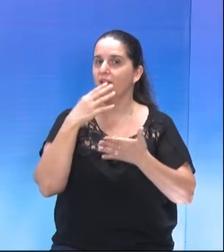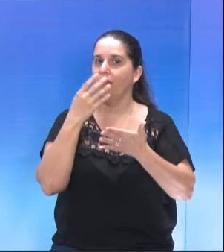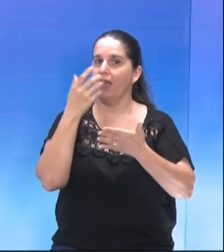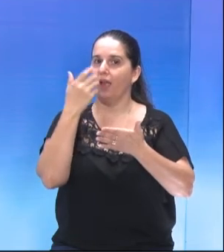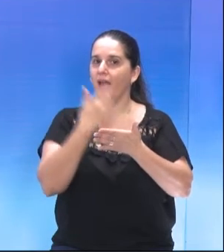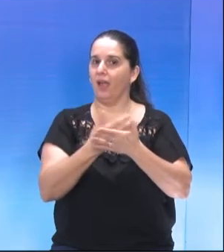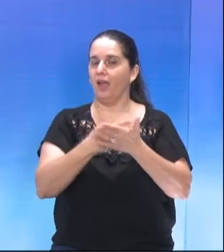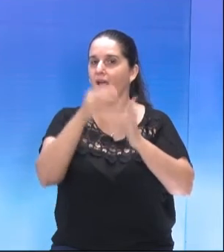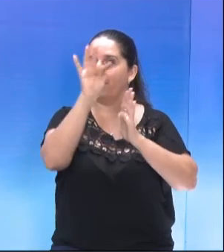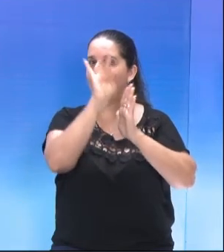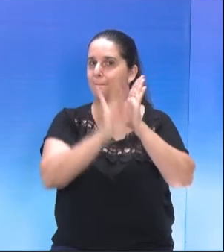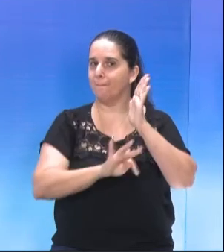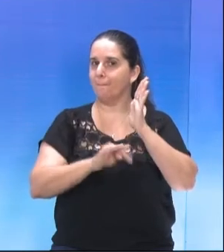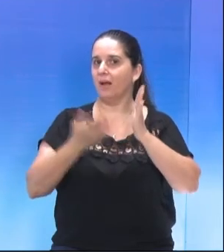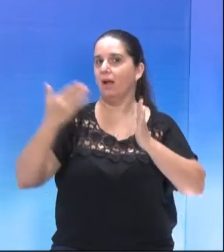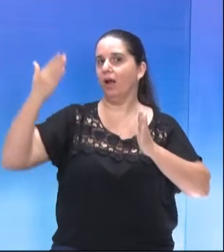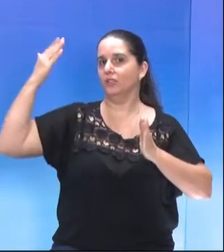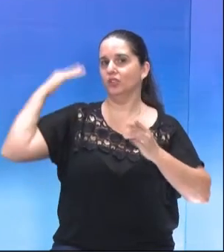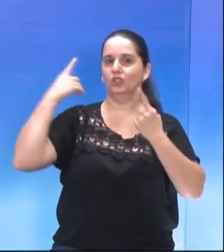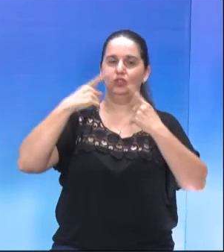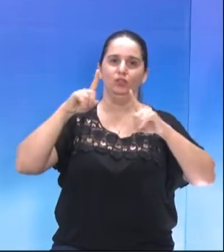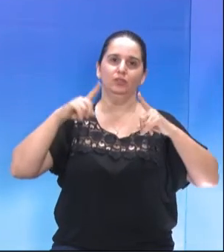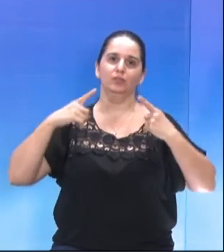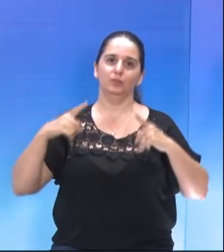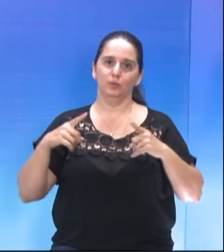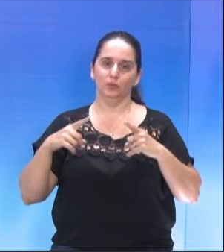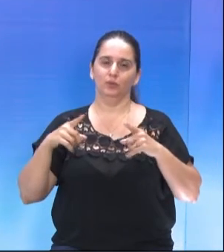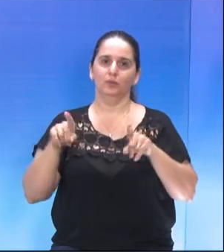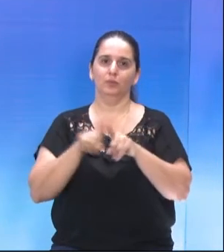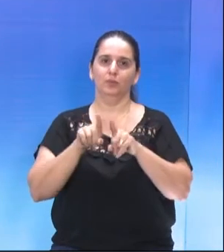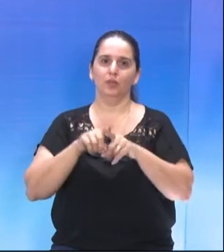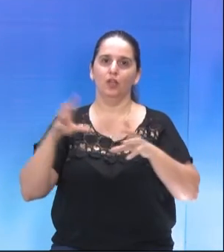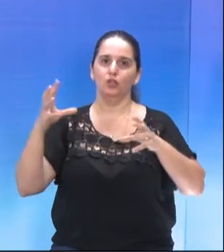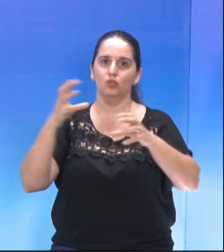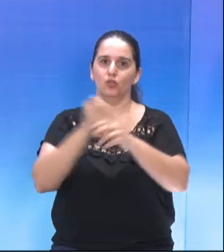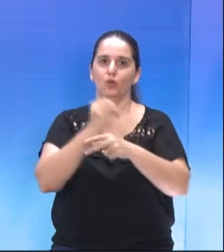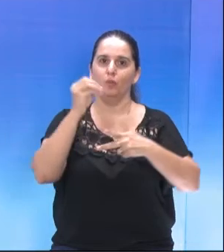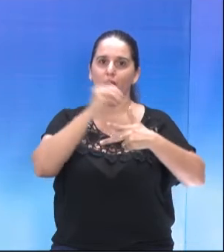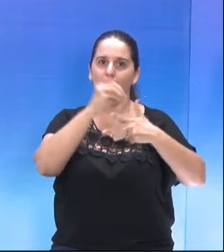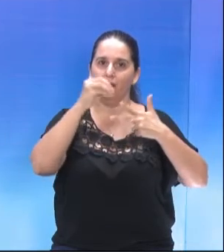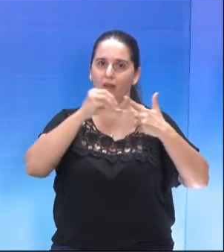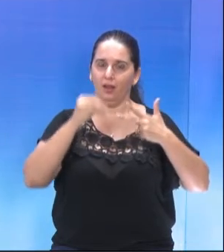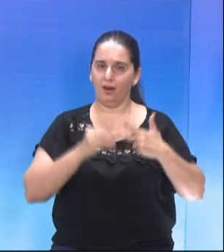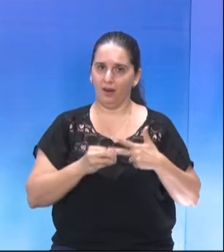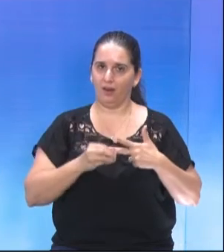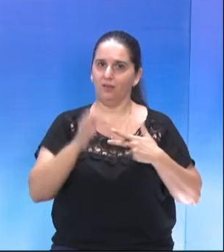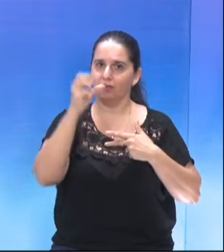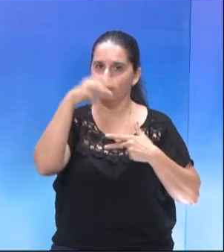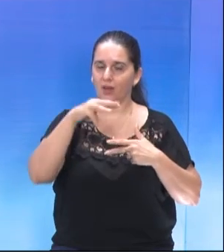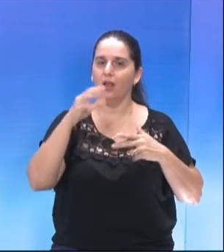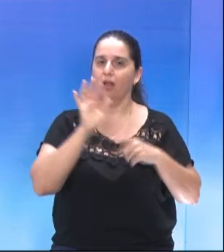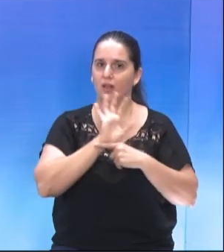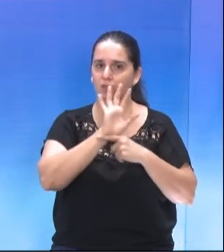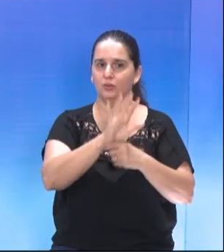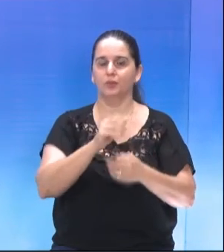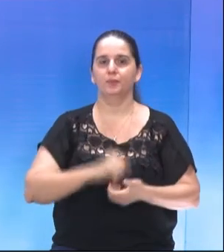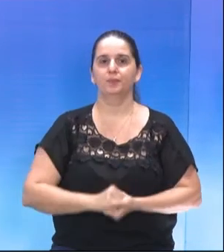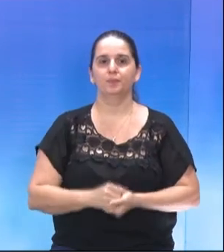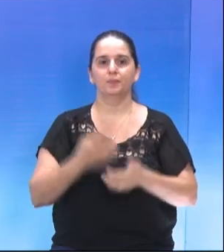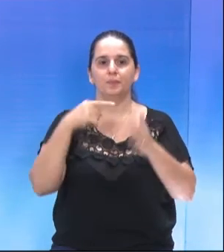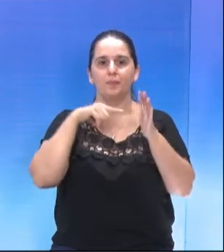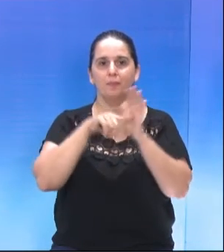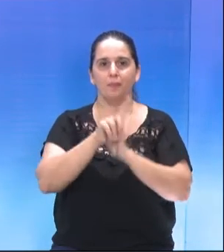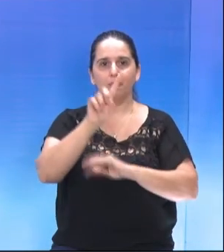também. Isso vale e vai ajudar na pontuação mais lá no Enem, na hora final. Isso vai te ajudar muito. A